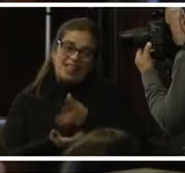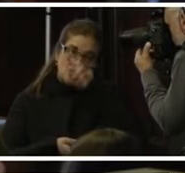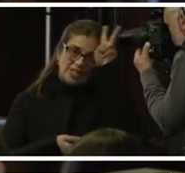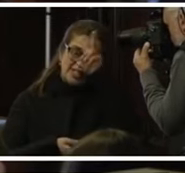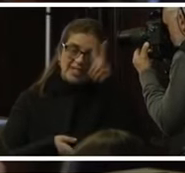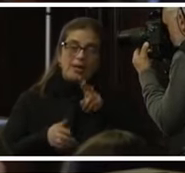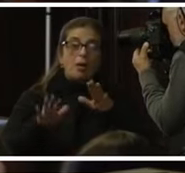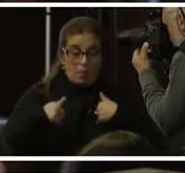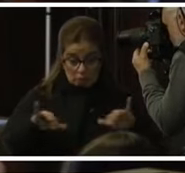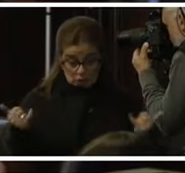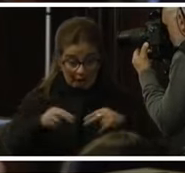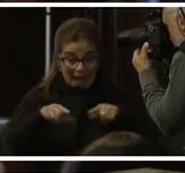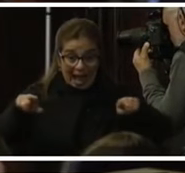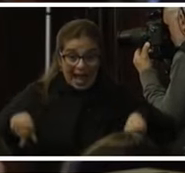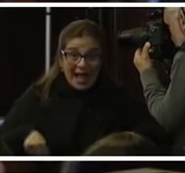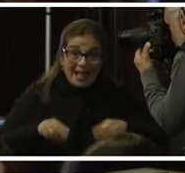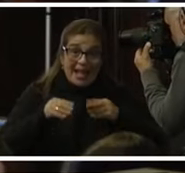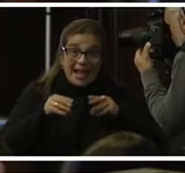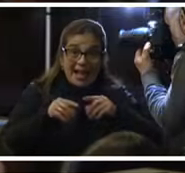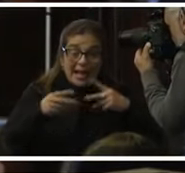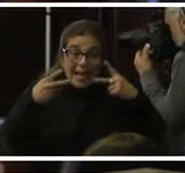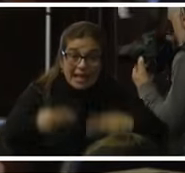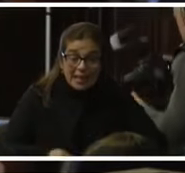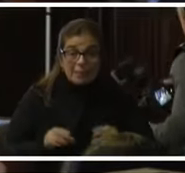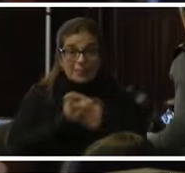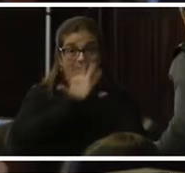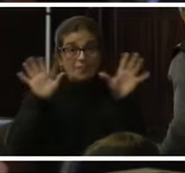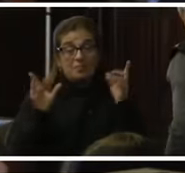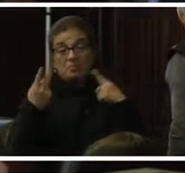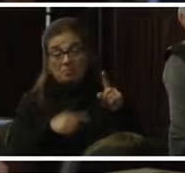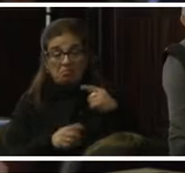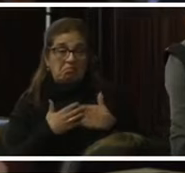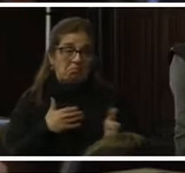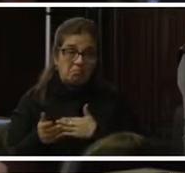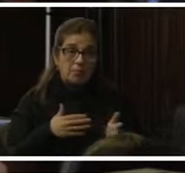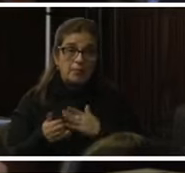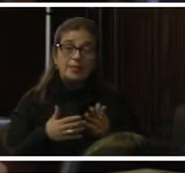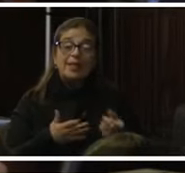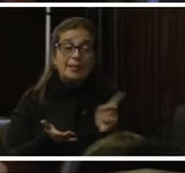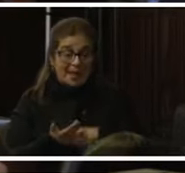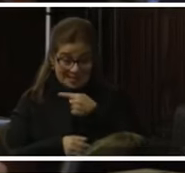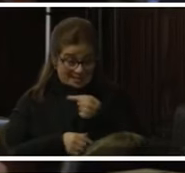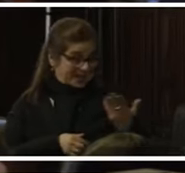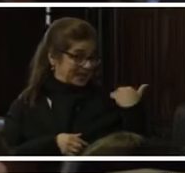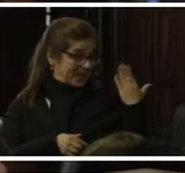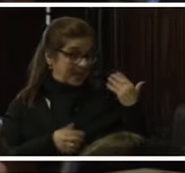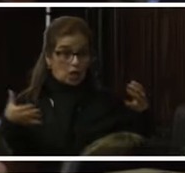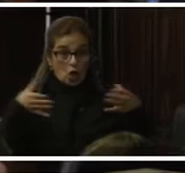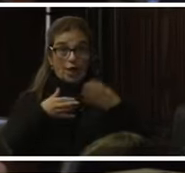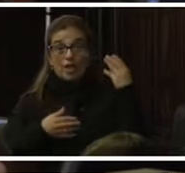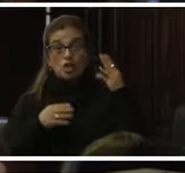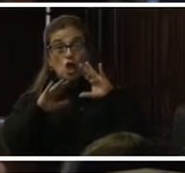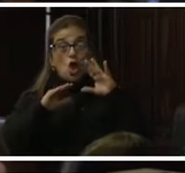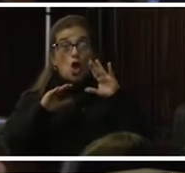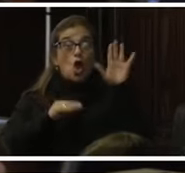território já demarcados em impede os que ainda não foram inclusive semana passada o congresso nacional impediu